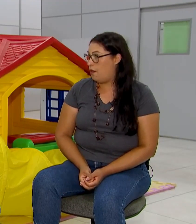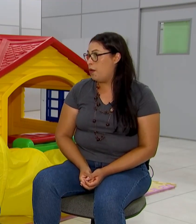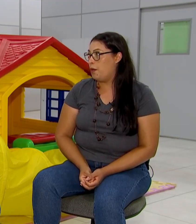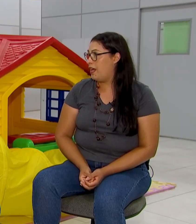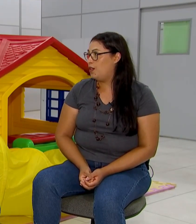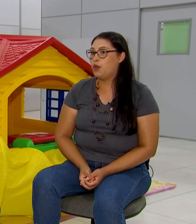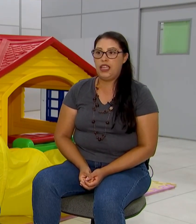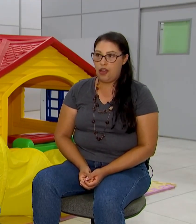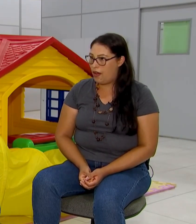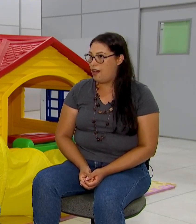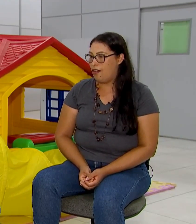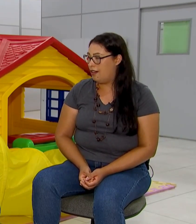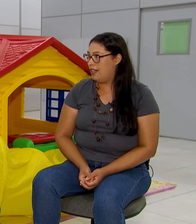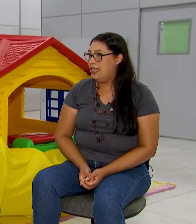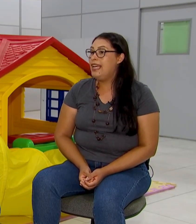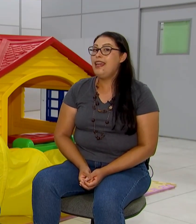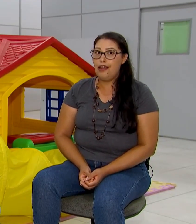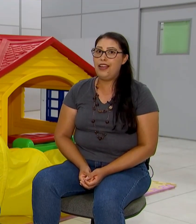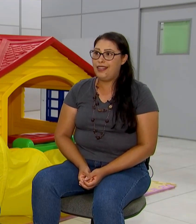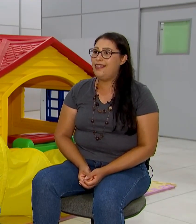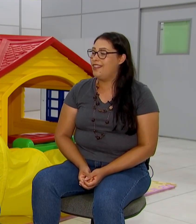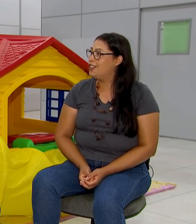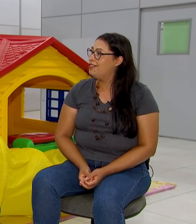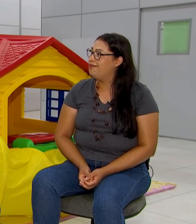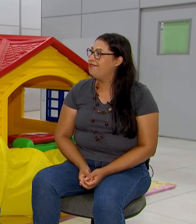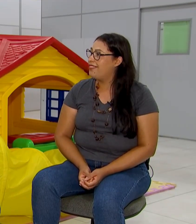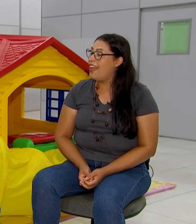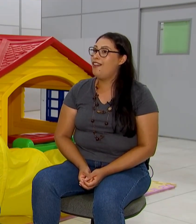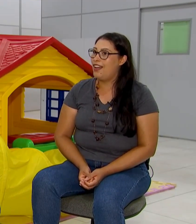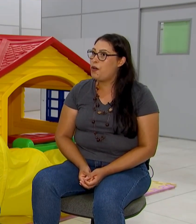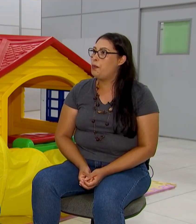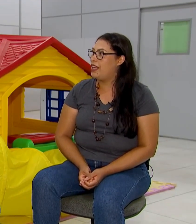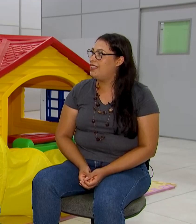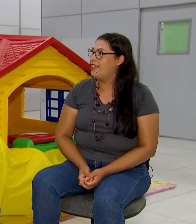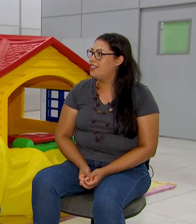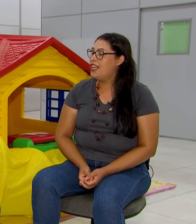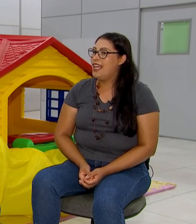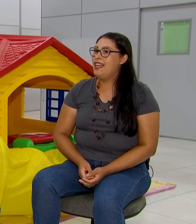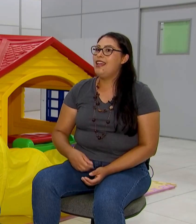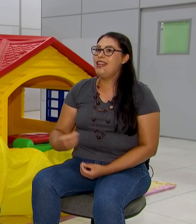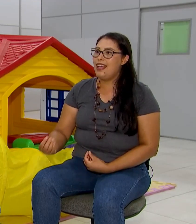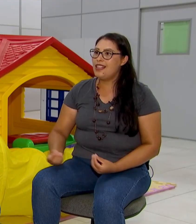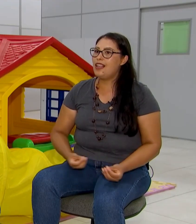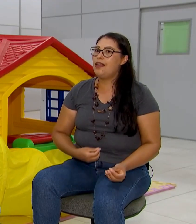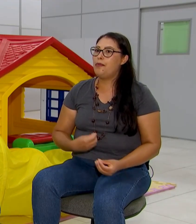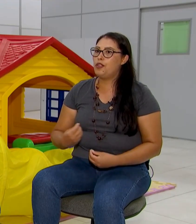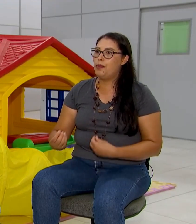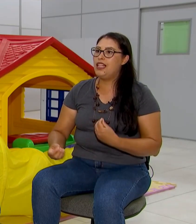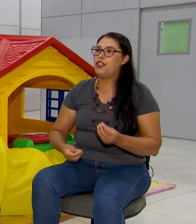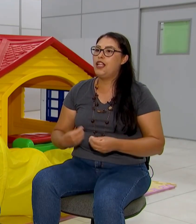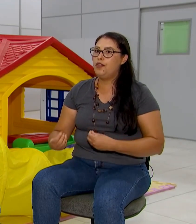relação, acho que não é o momento, que não é a hora, e ela vai entendendo, ela vai compreendendo.